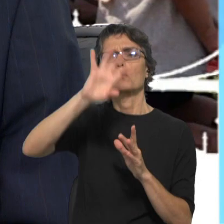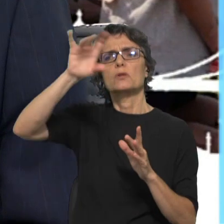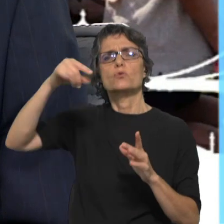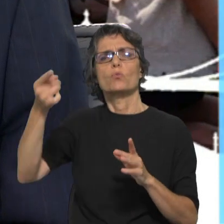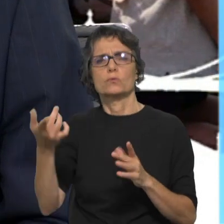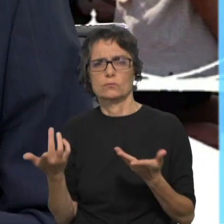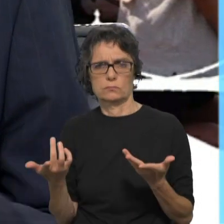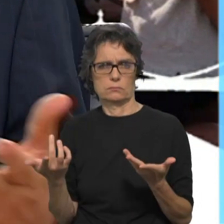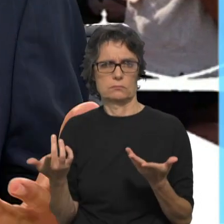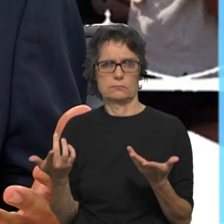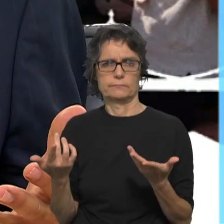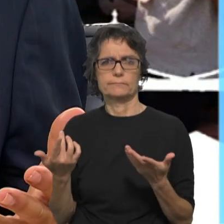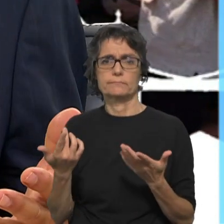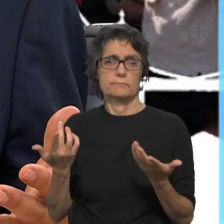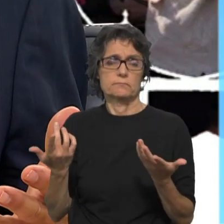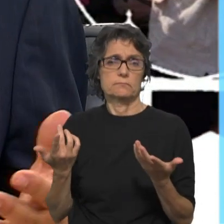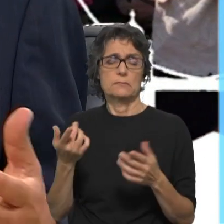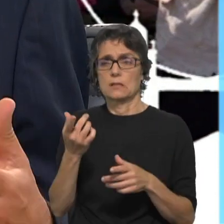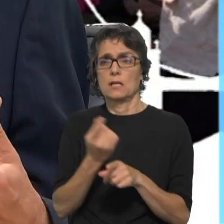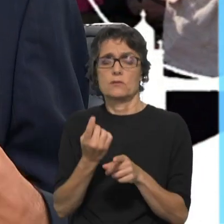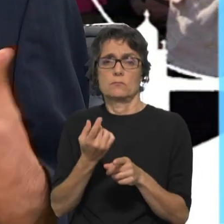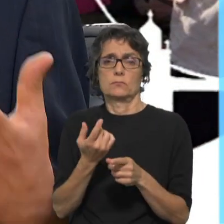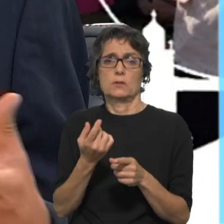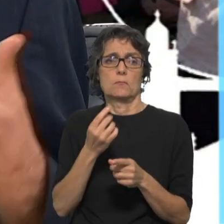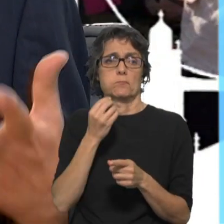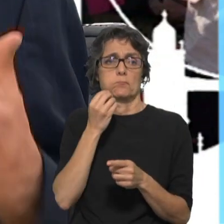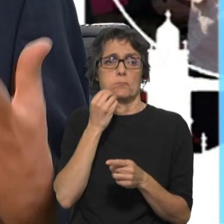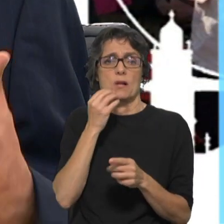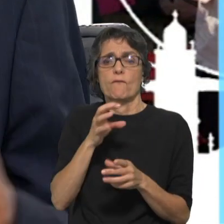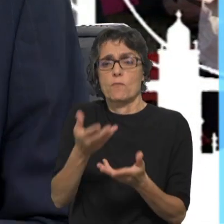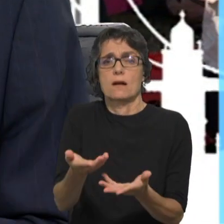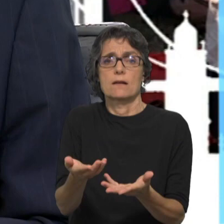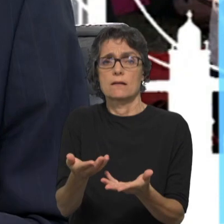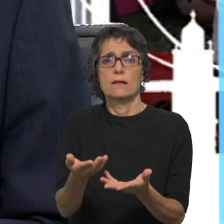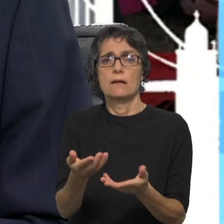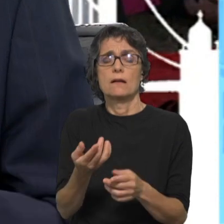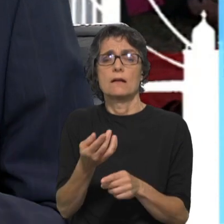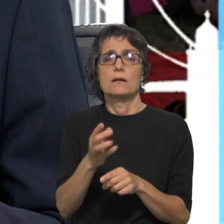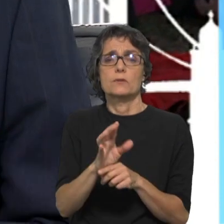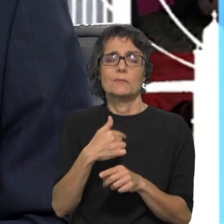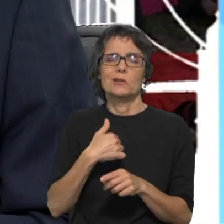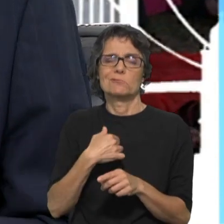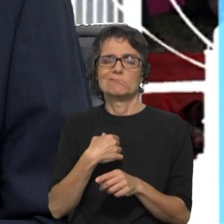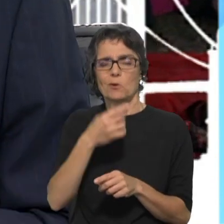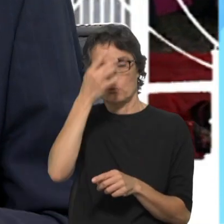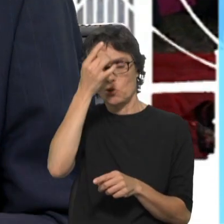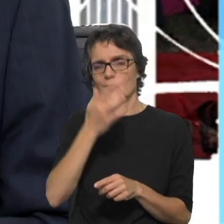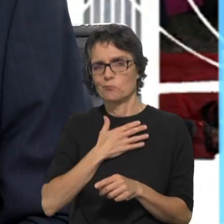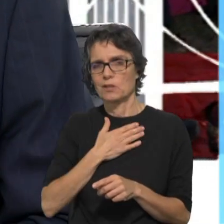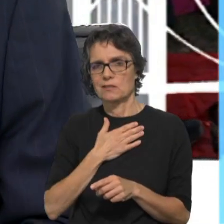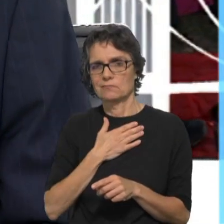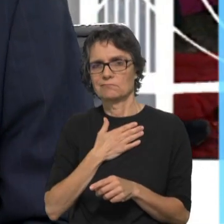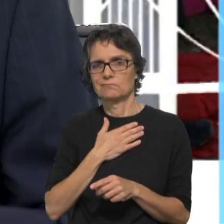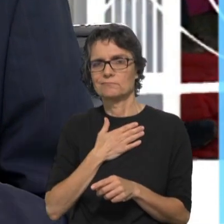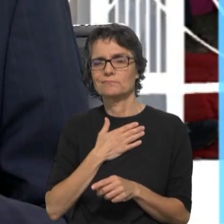com personalidades estrangeiras. Eu tenho talvez uma tese um pouco diferente do